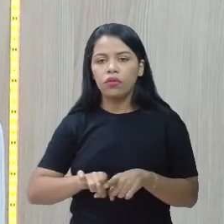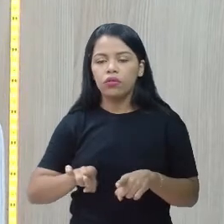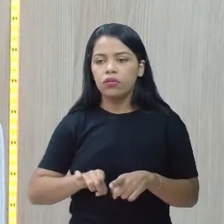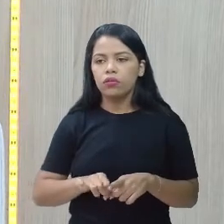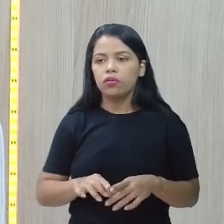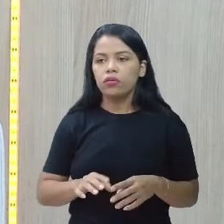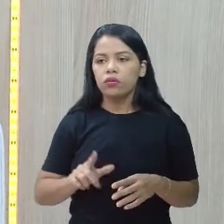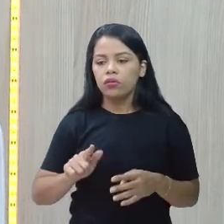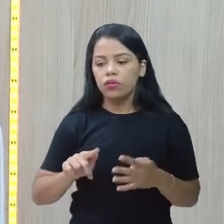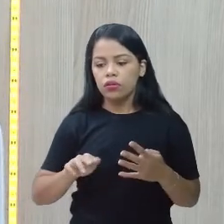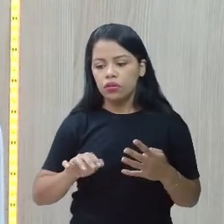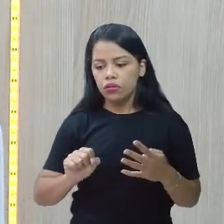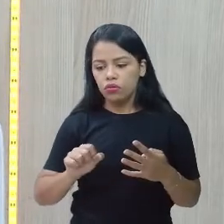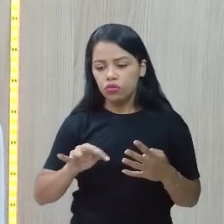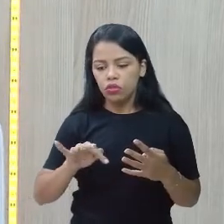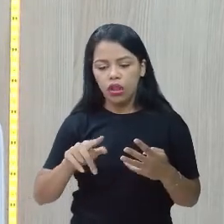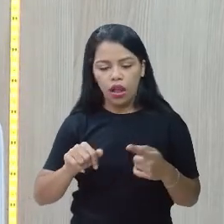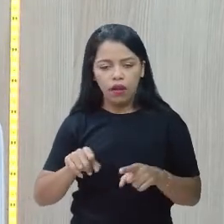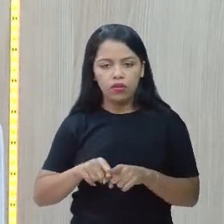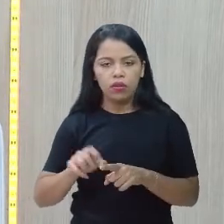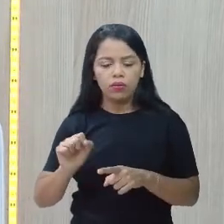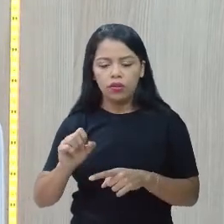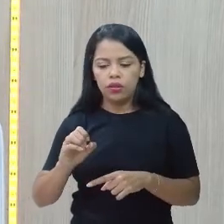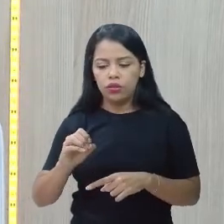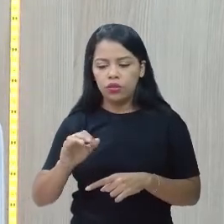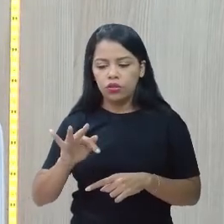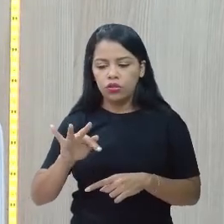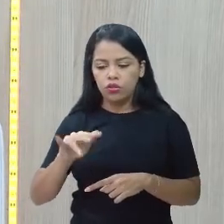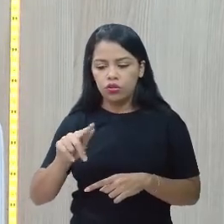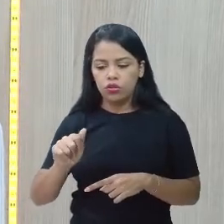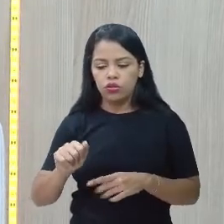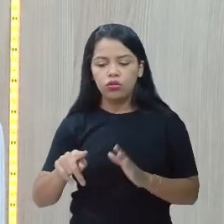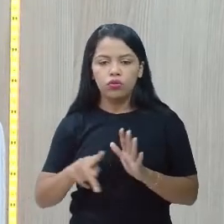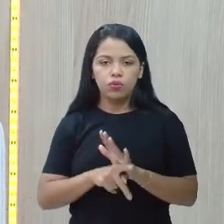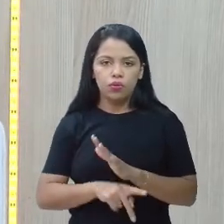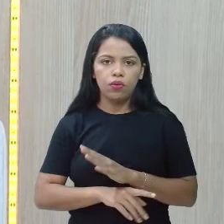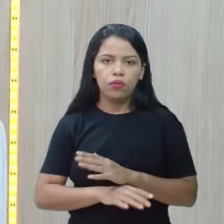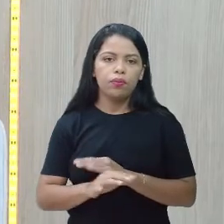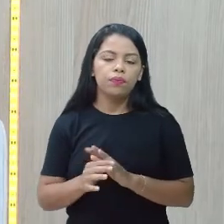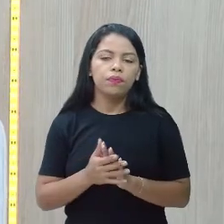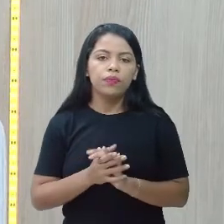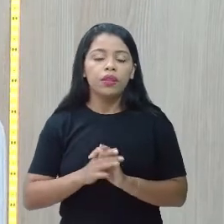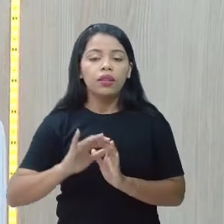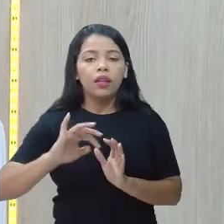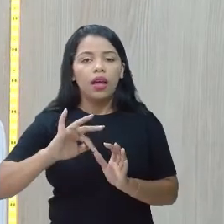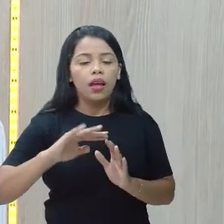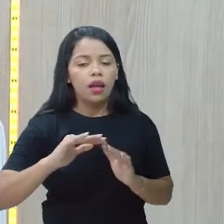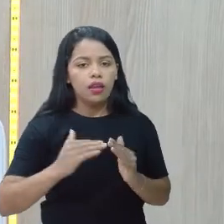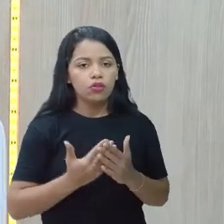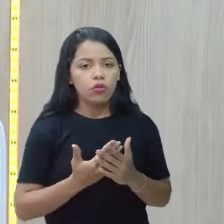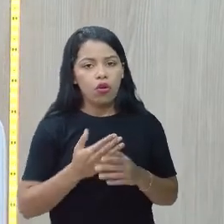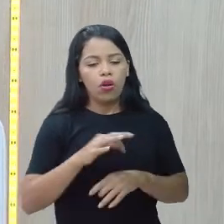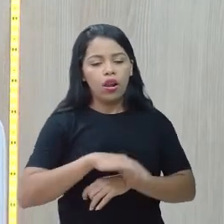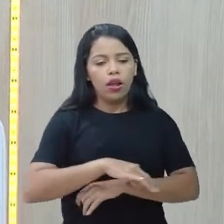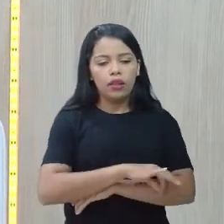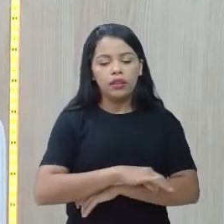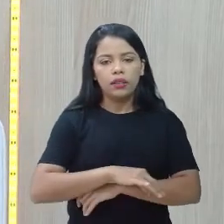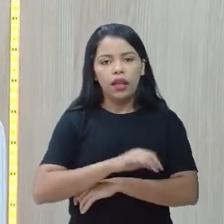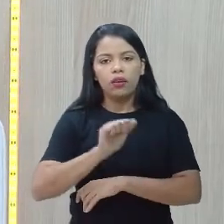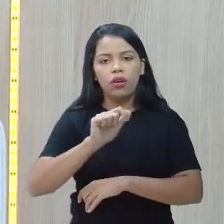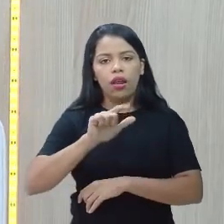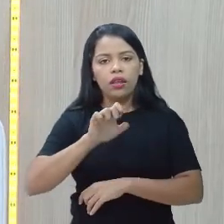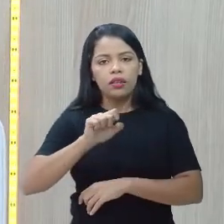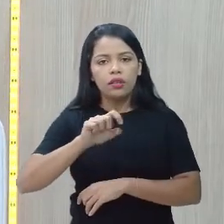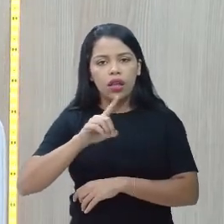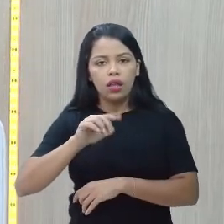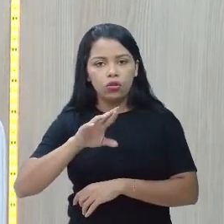porque Gustavo e Sofia são da Escola Arquiteto Alexandre Muniz, e a professora é